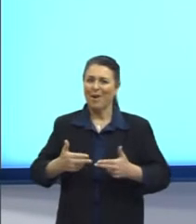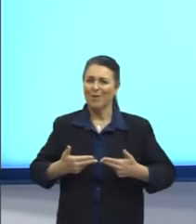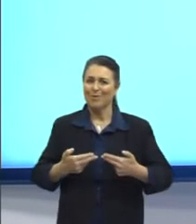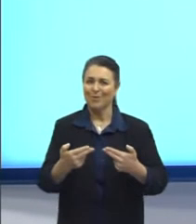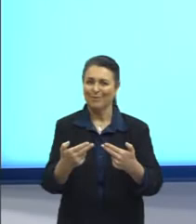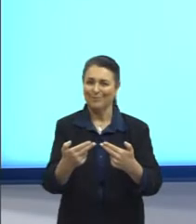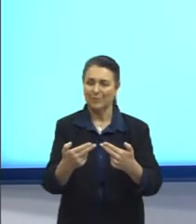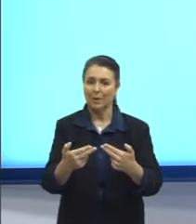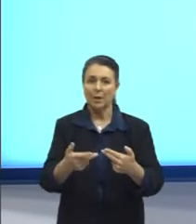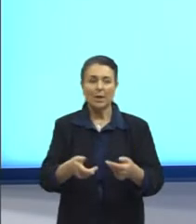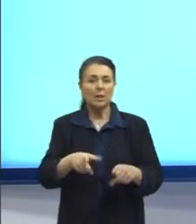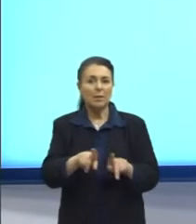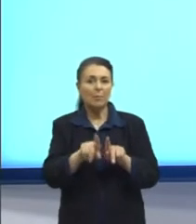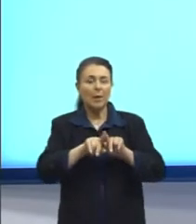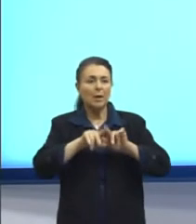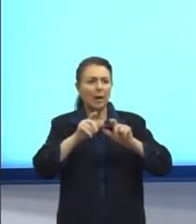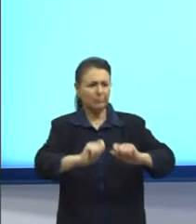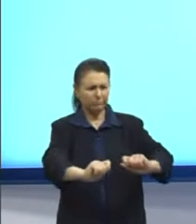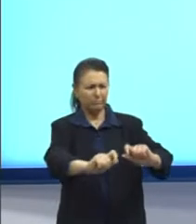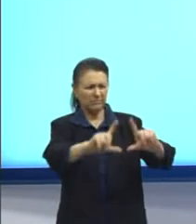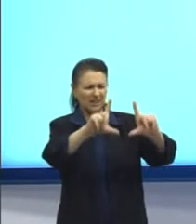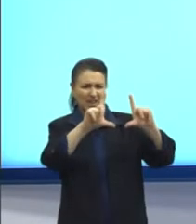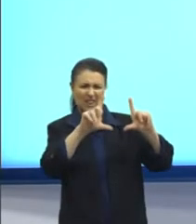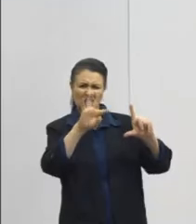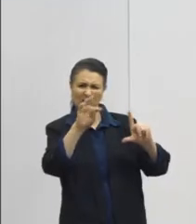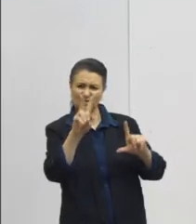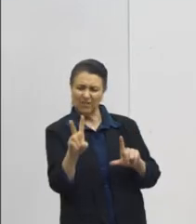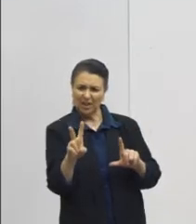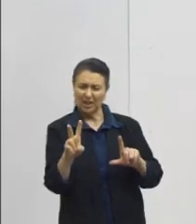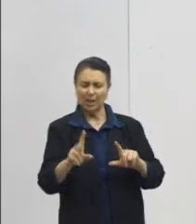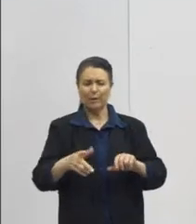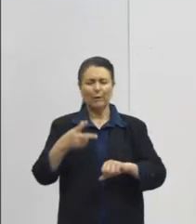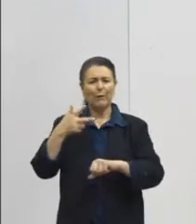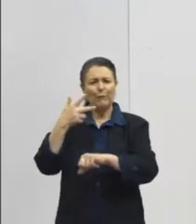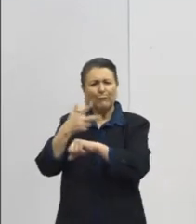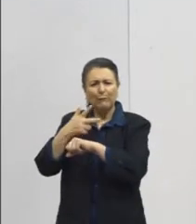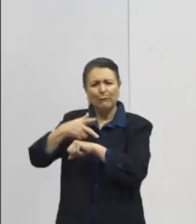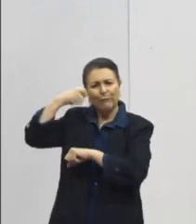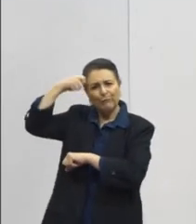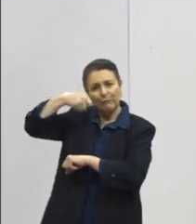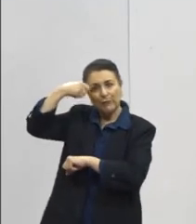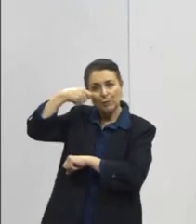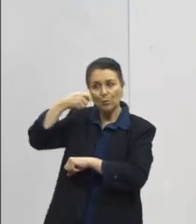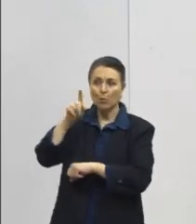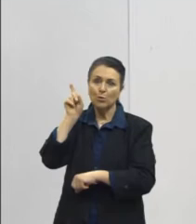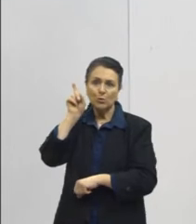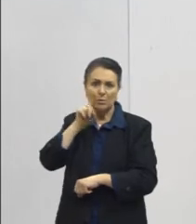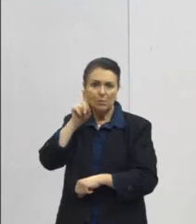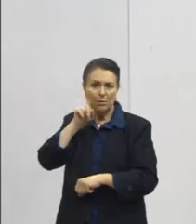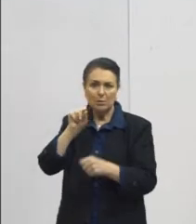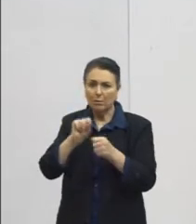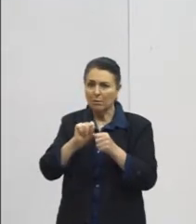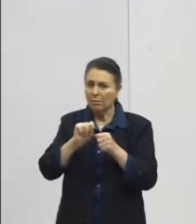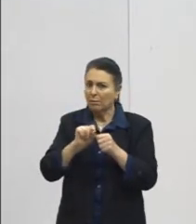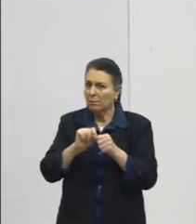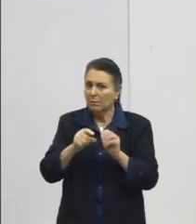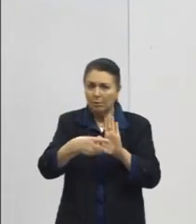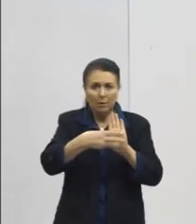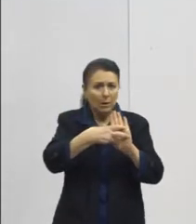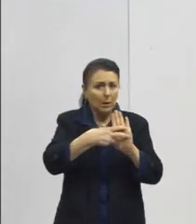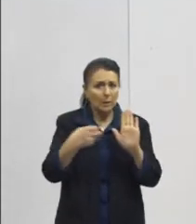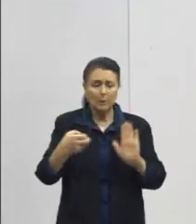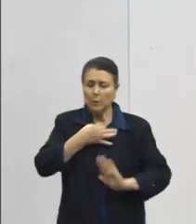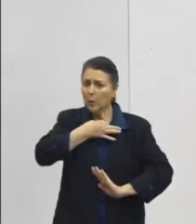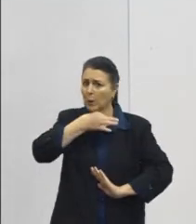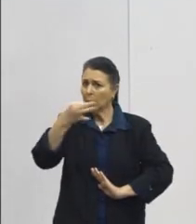muita cobertura jornalística fotos vídeos e os Estados Unidos cometem crimes né terríveis contra a população